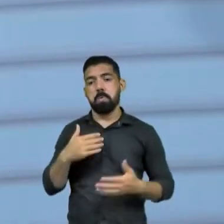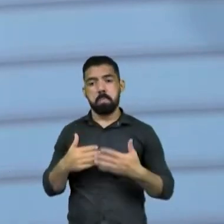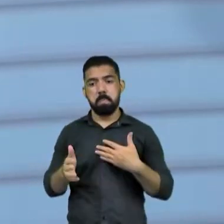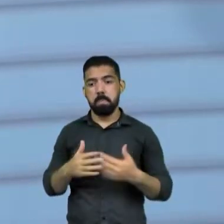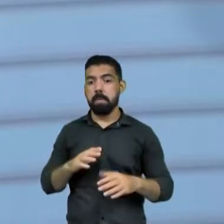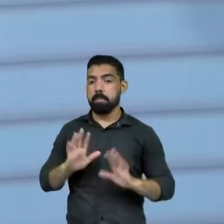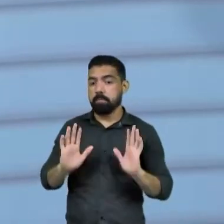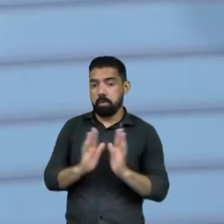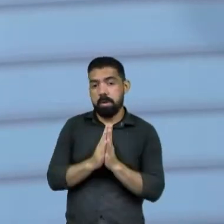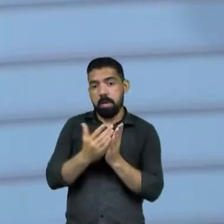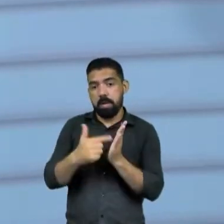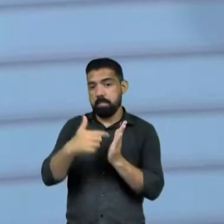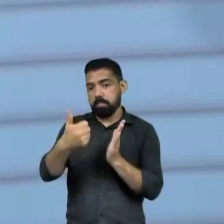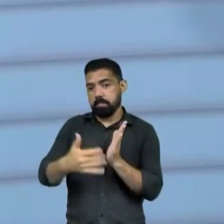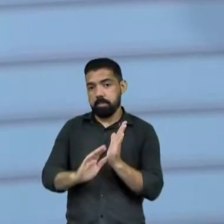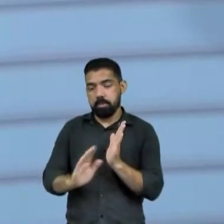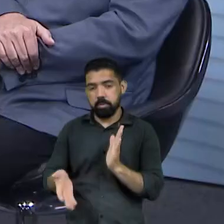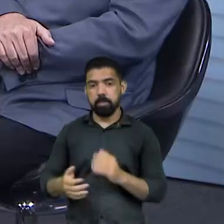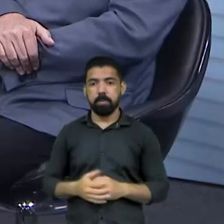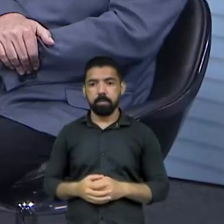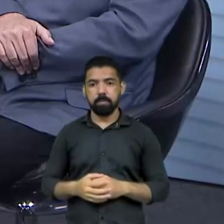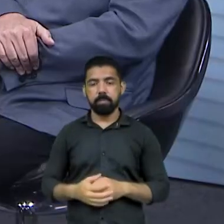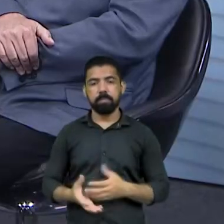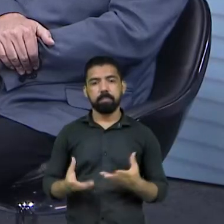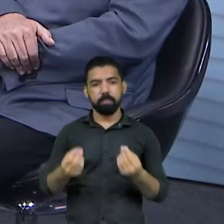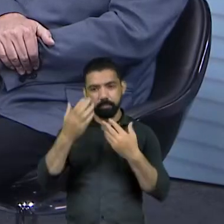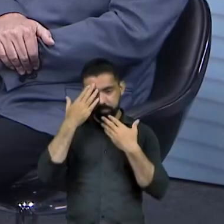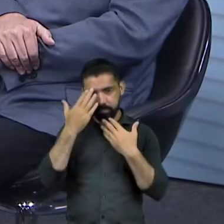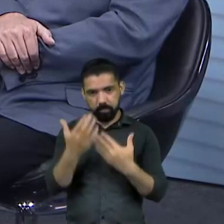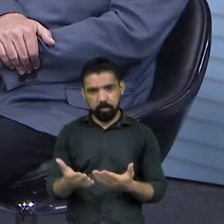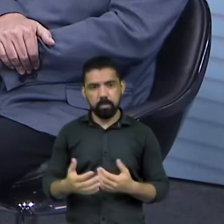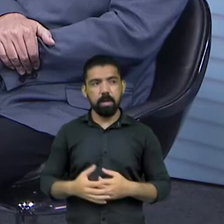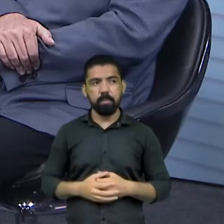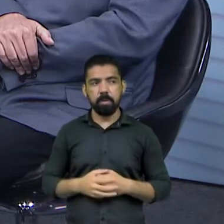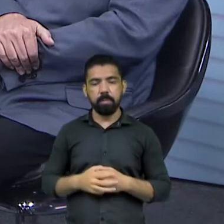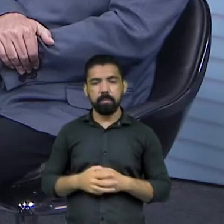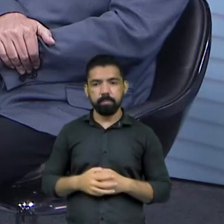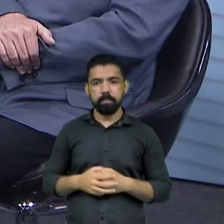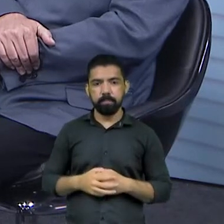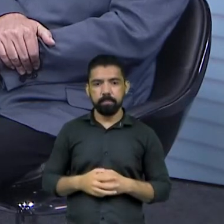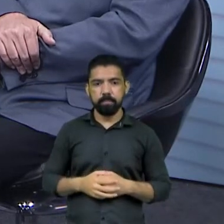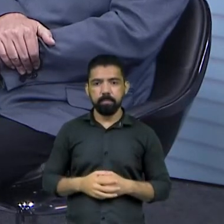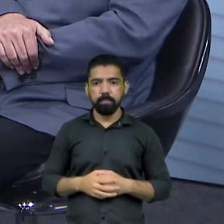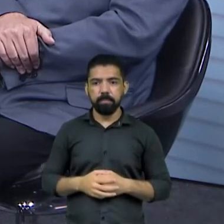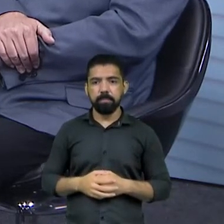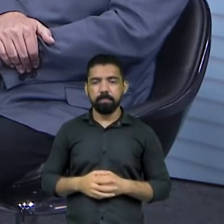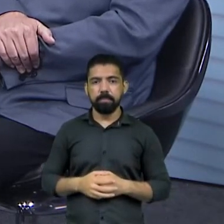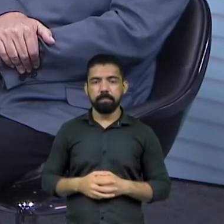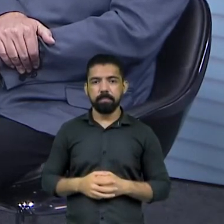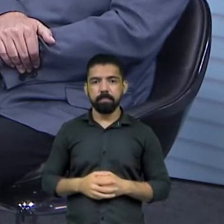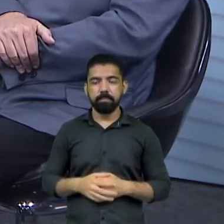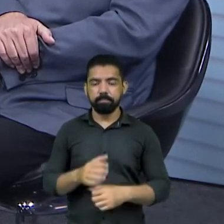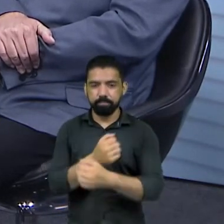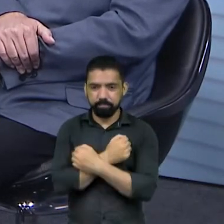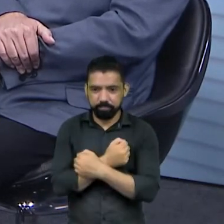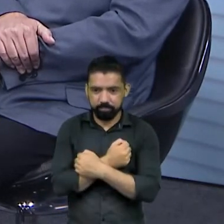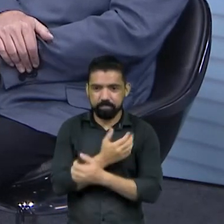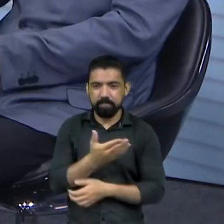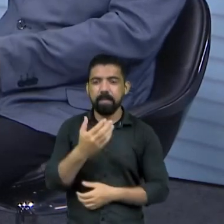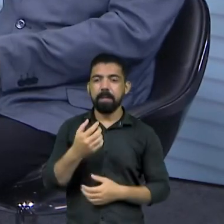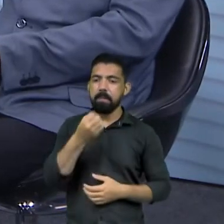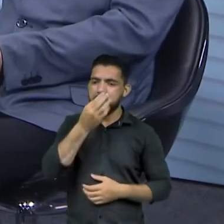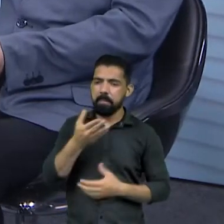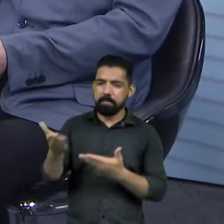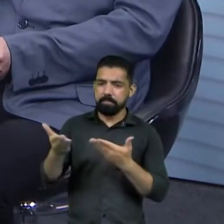ten embora daqui né Dr munguba Muito obrigado muito obrigado viva Páscoa vi est juntos um abraço muito bom ter hoje aqui